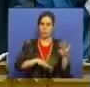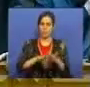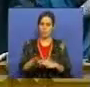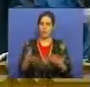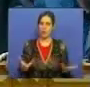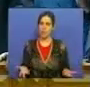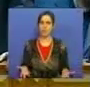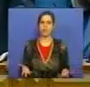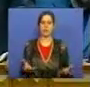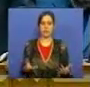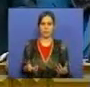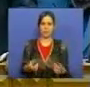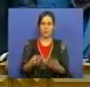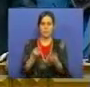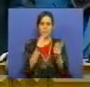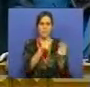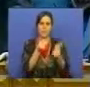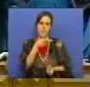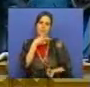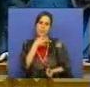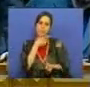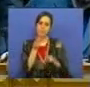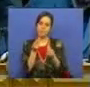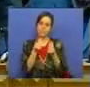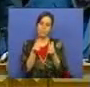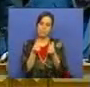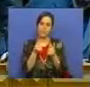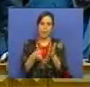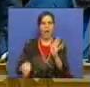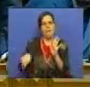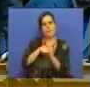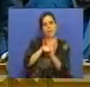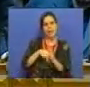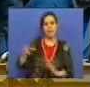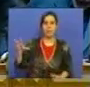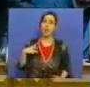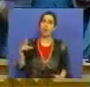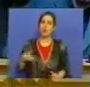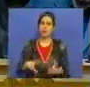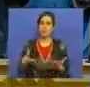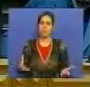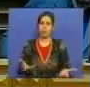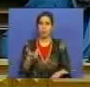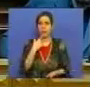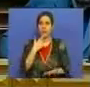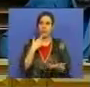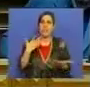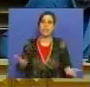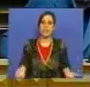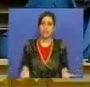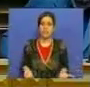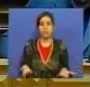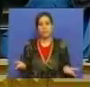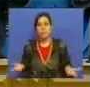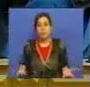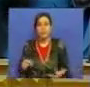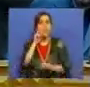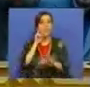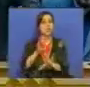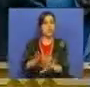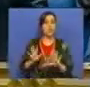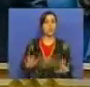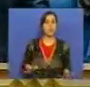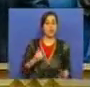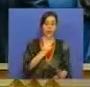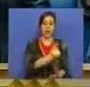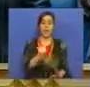uma insinuação ou uma ameaça aos portugueses, que é dizer-lhes assim: segurem-se, cada